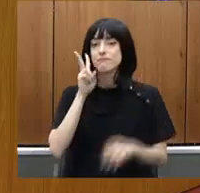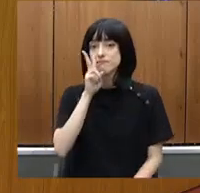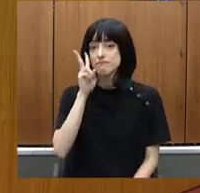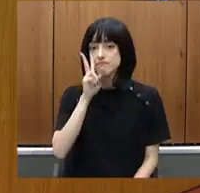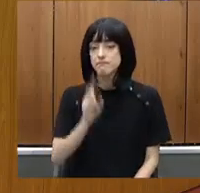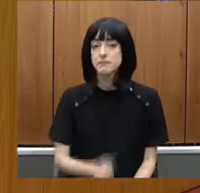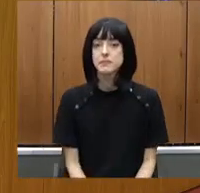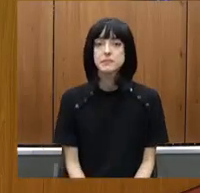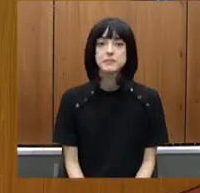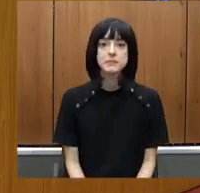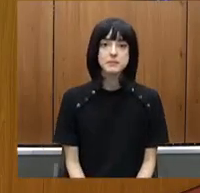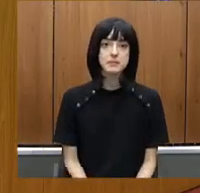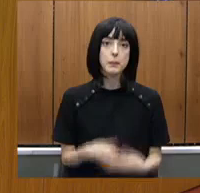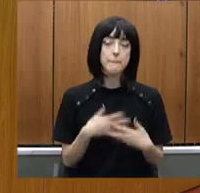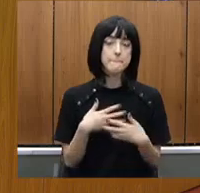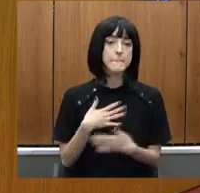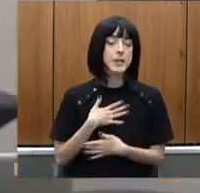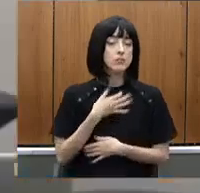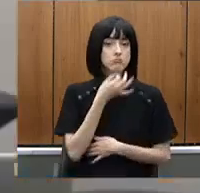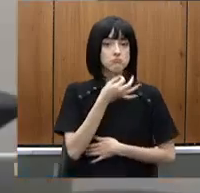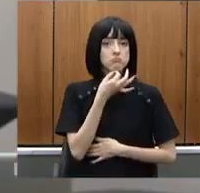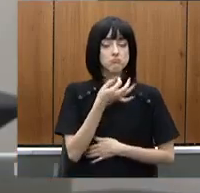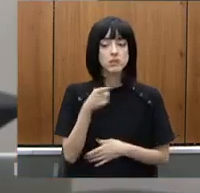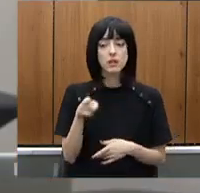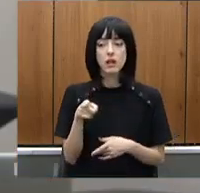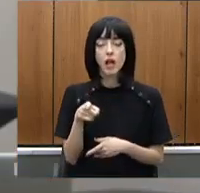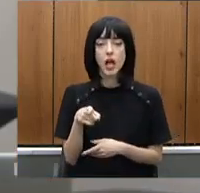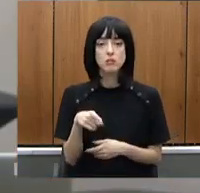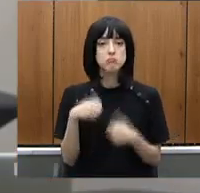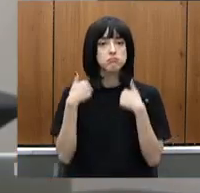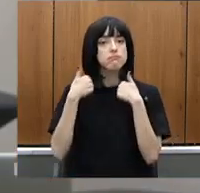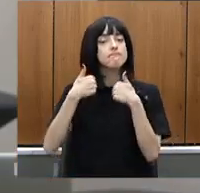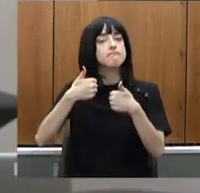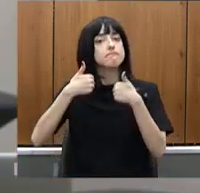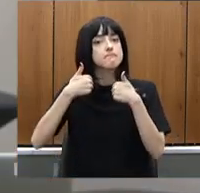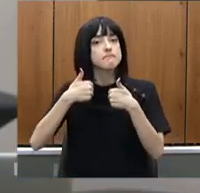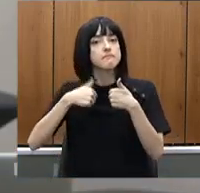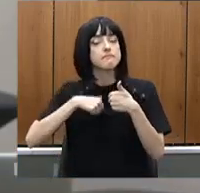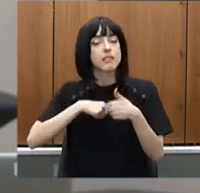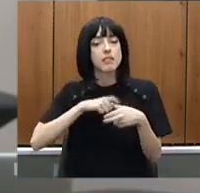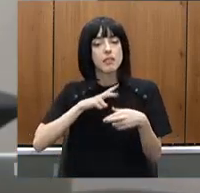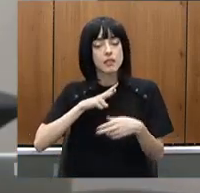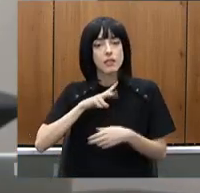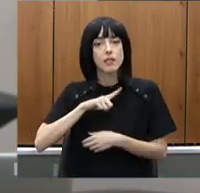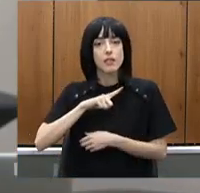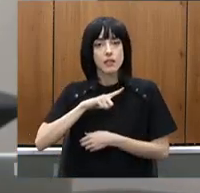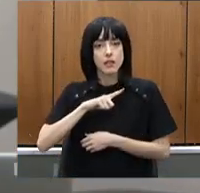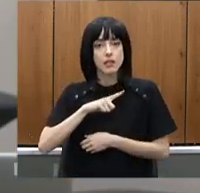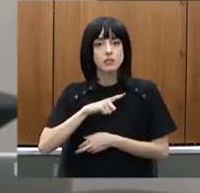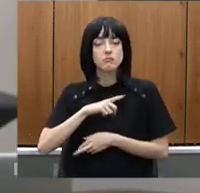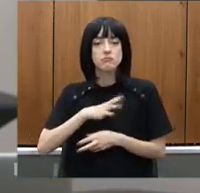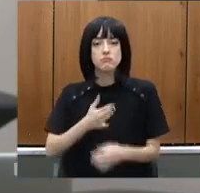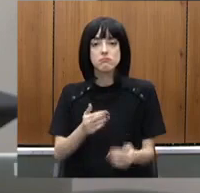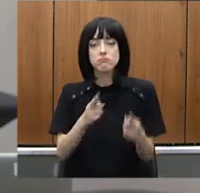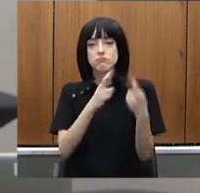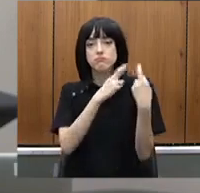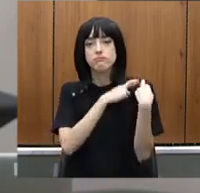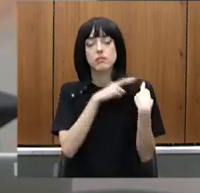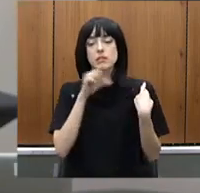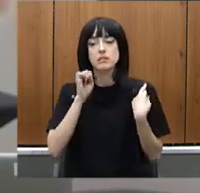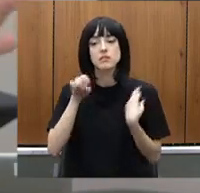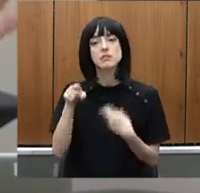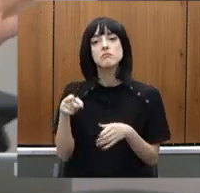pública em termos de economicidade em tempo de tudo razoabilidade é um pedido que a gente faz aqui